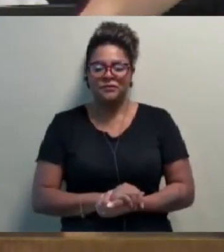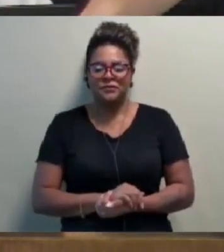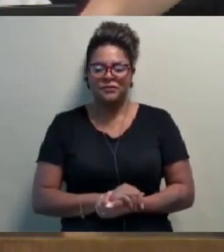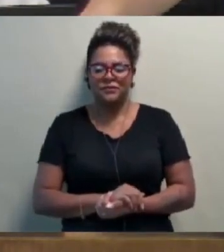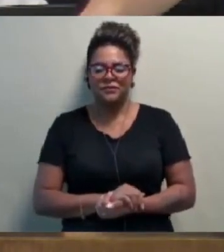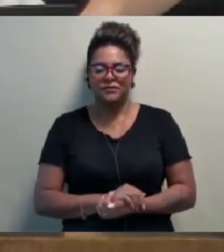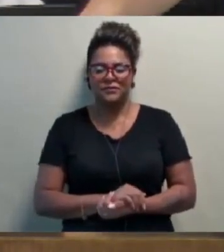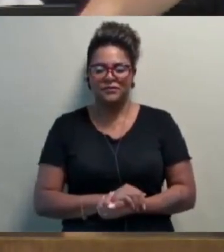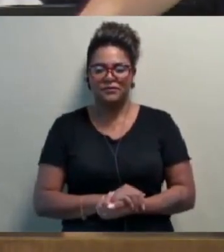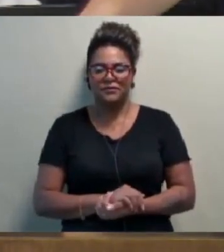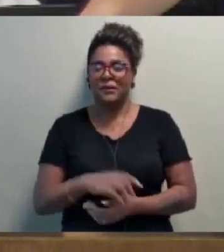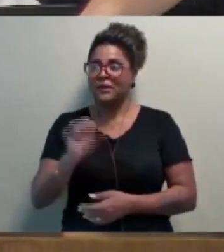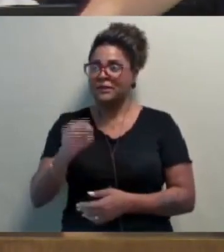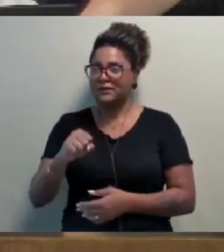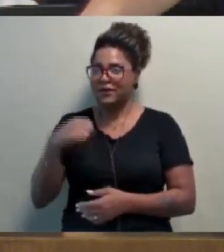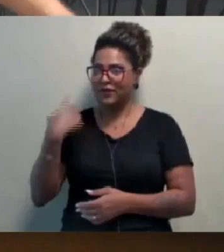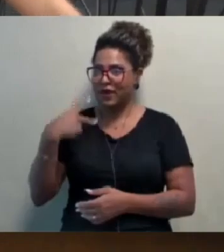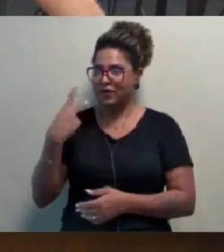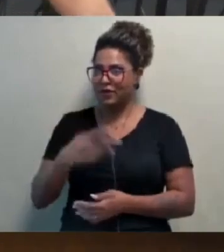Pois não, vereador.